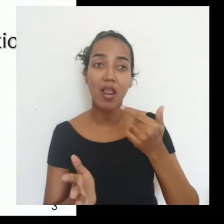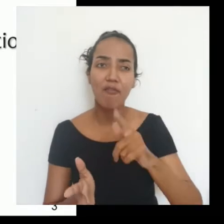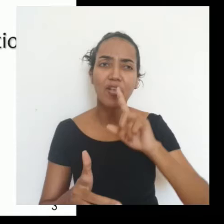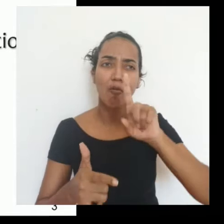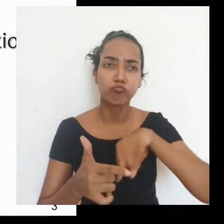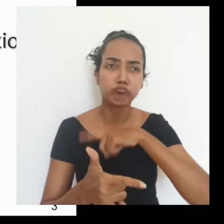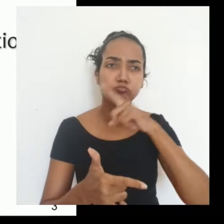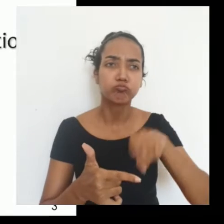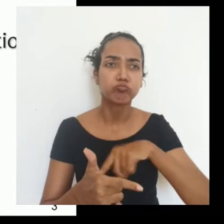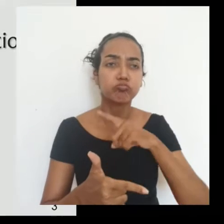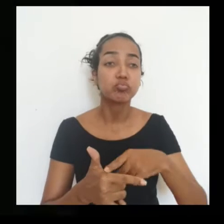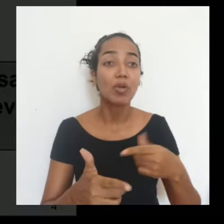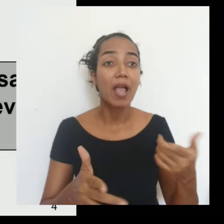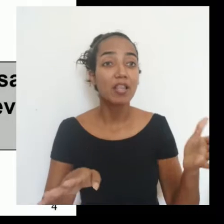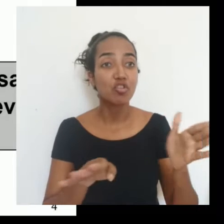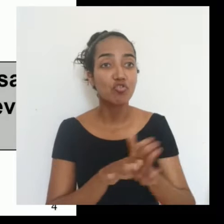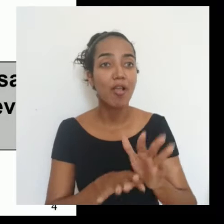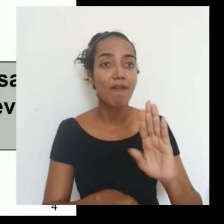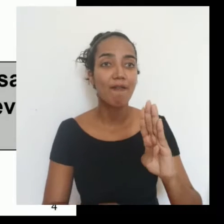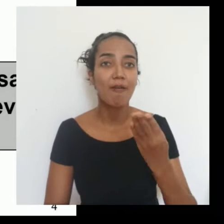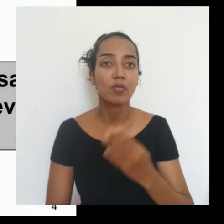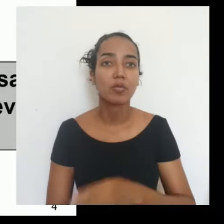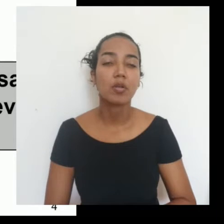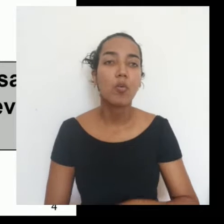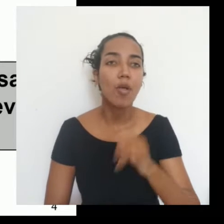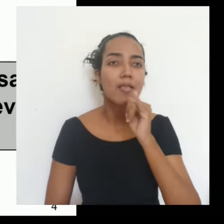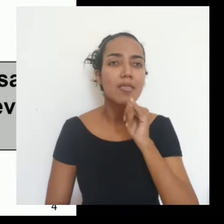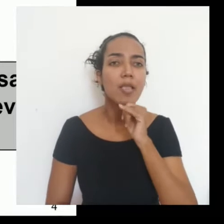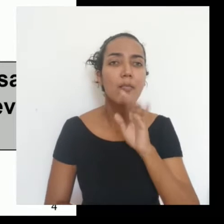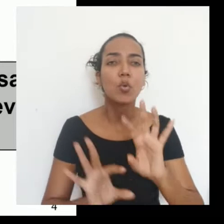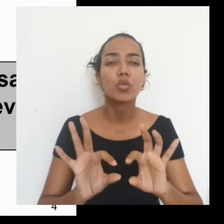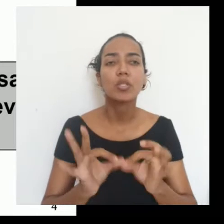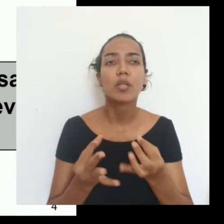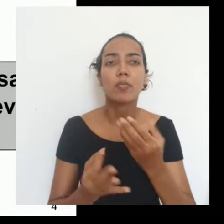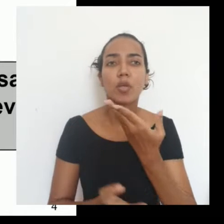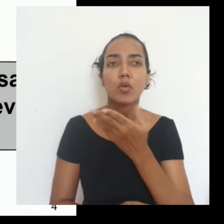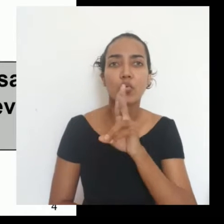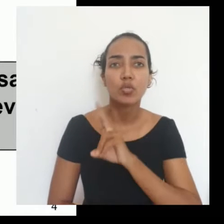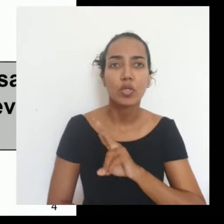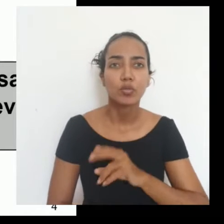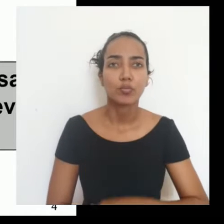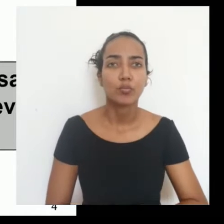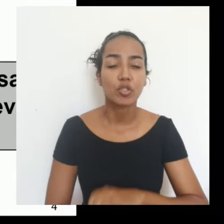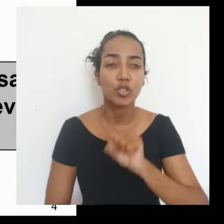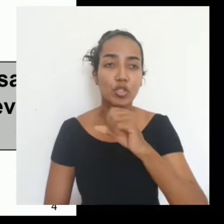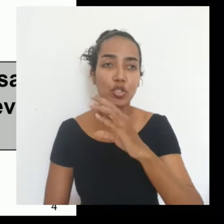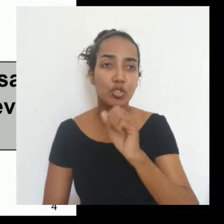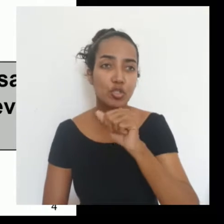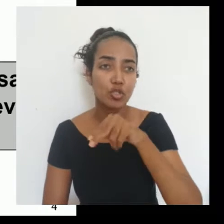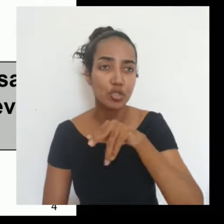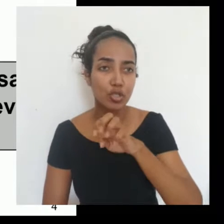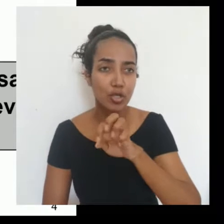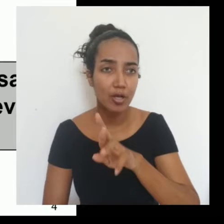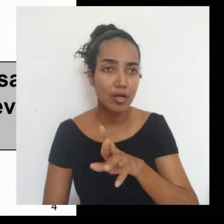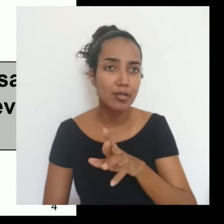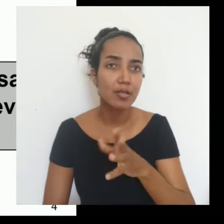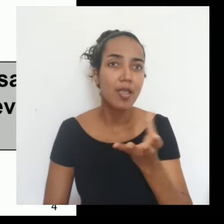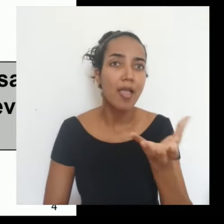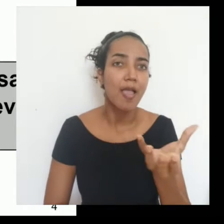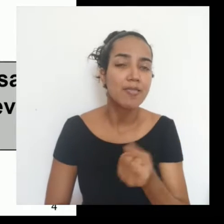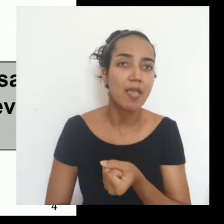exemplo simples de um while sendo utilizado: scanner. Scanner recebe new scanner. A gente já falou sobre como usar